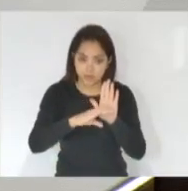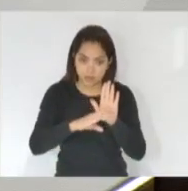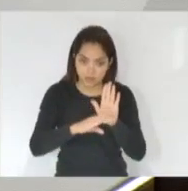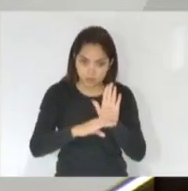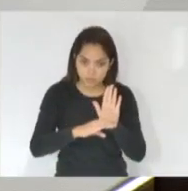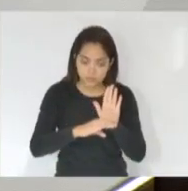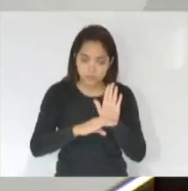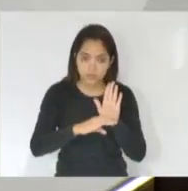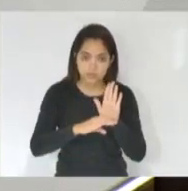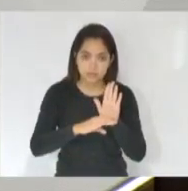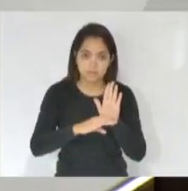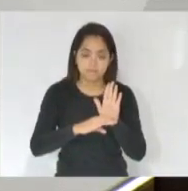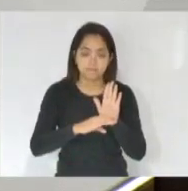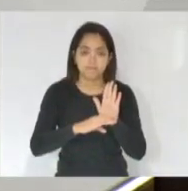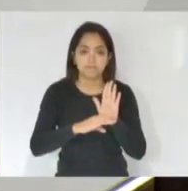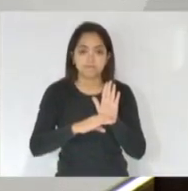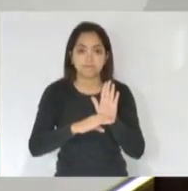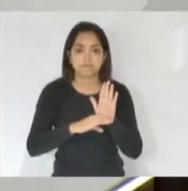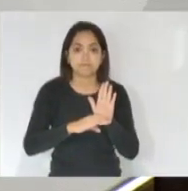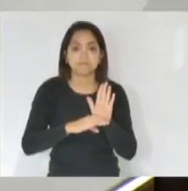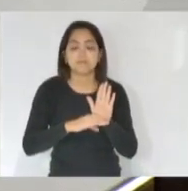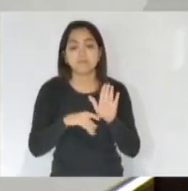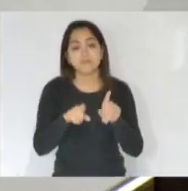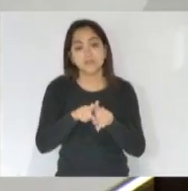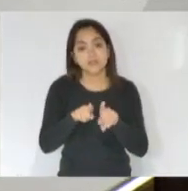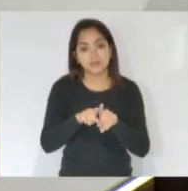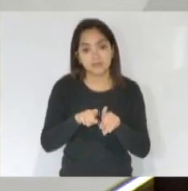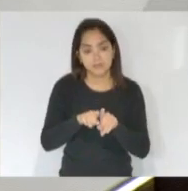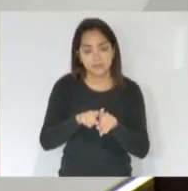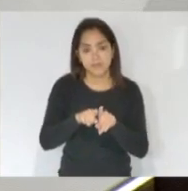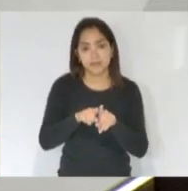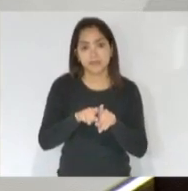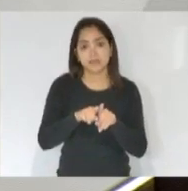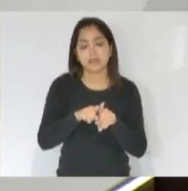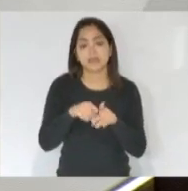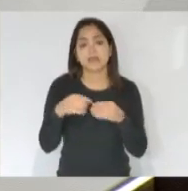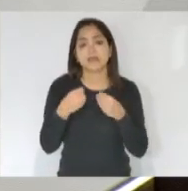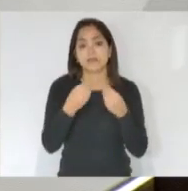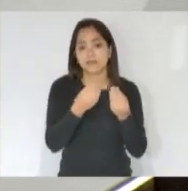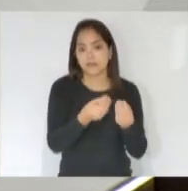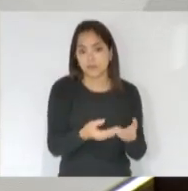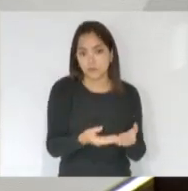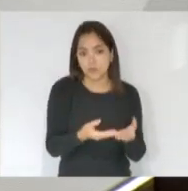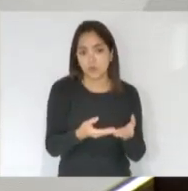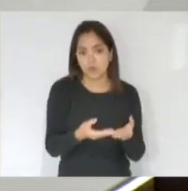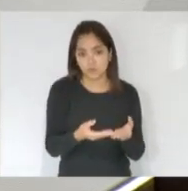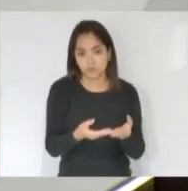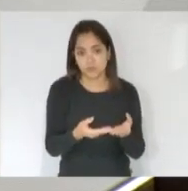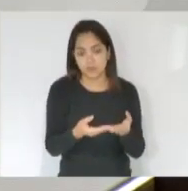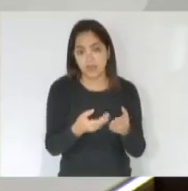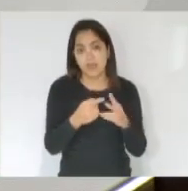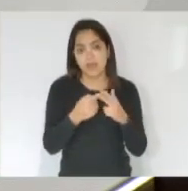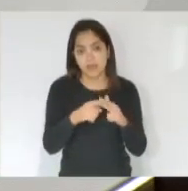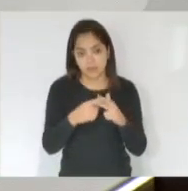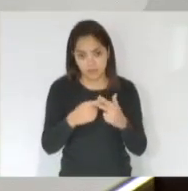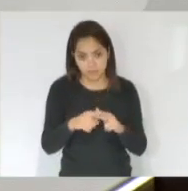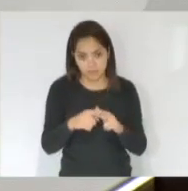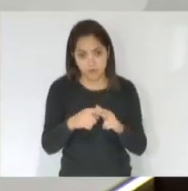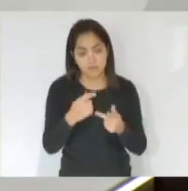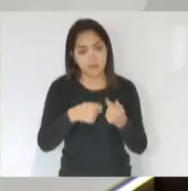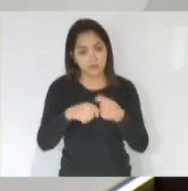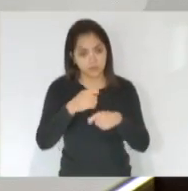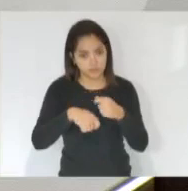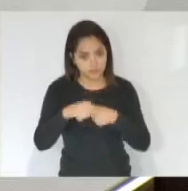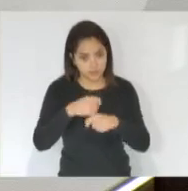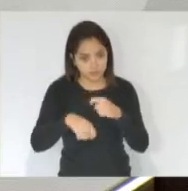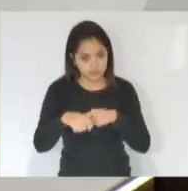casa. A Assembleia Legislativa entregou ao governador a reforma administrativa que ele